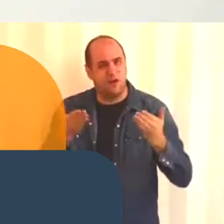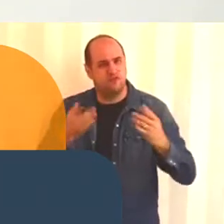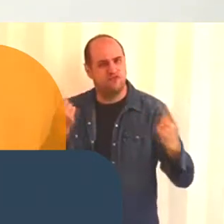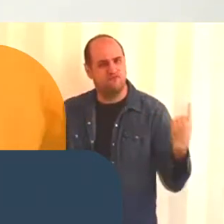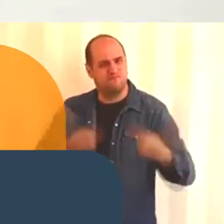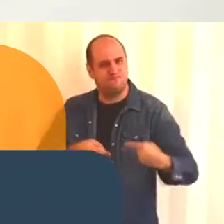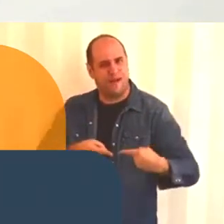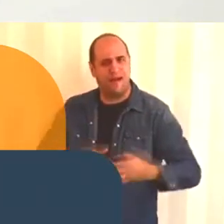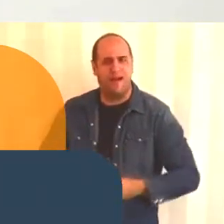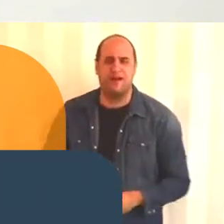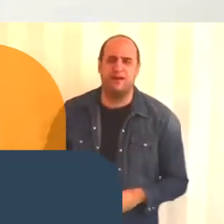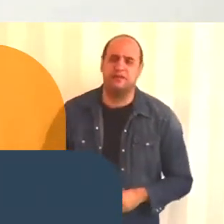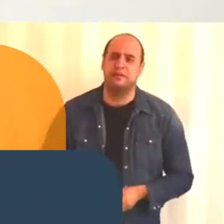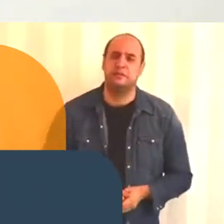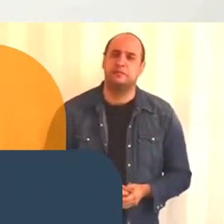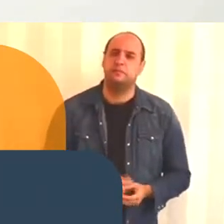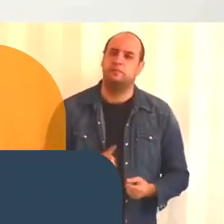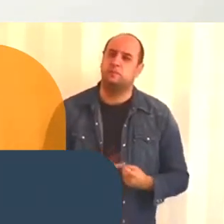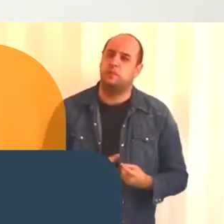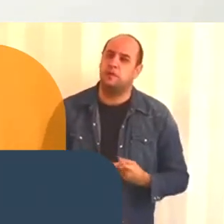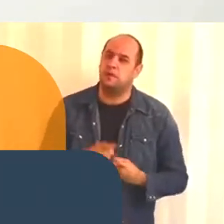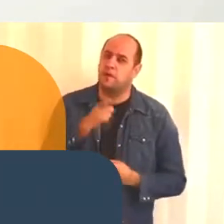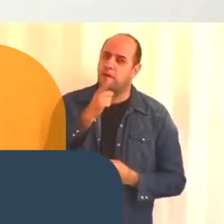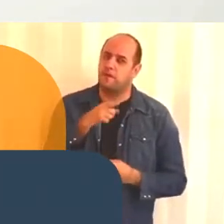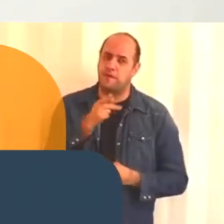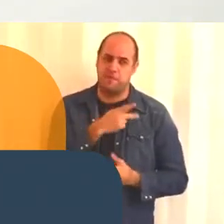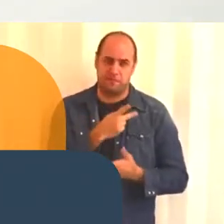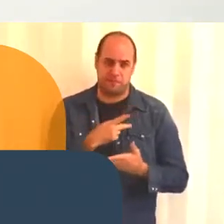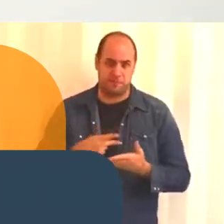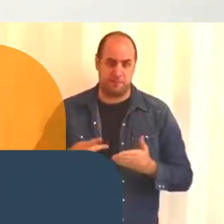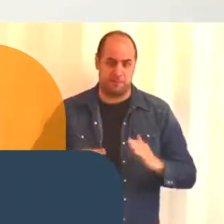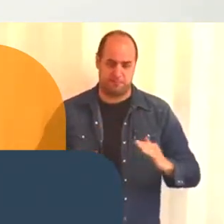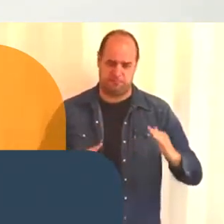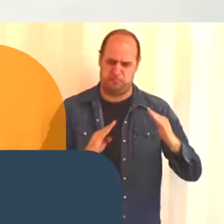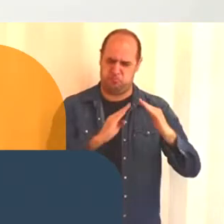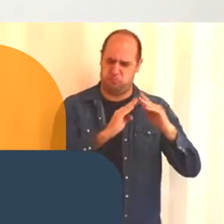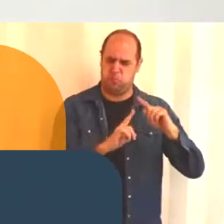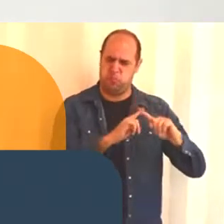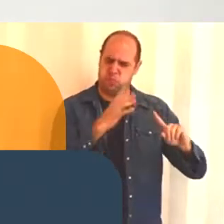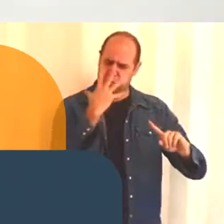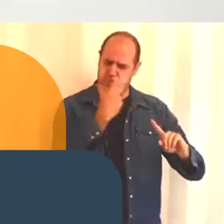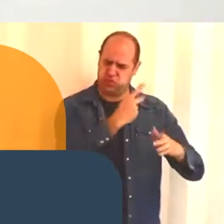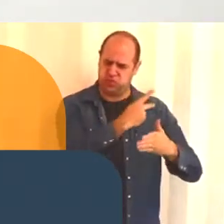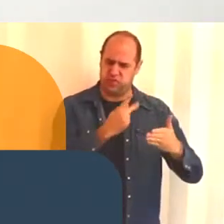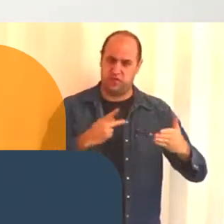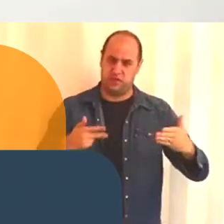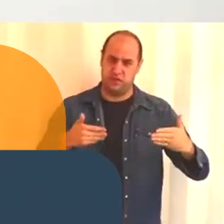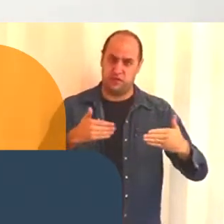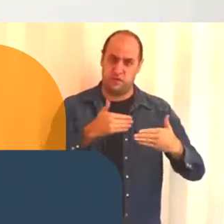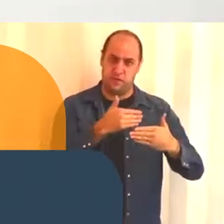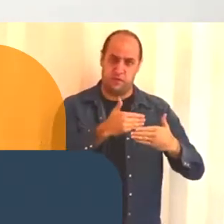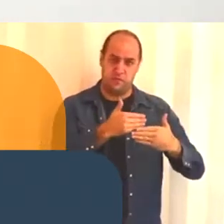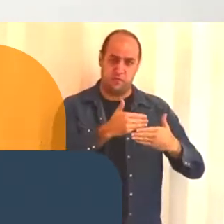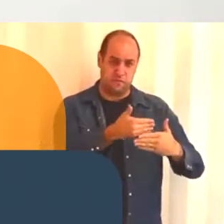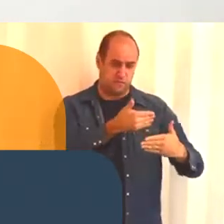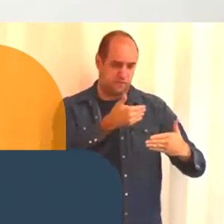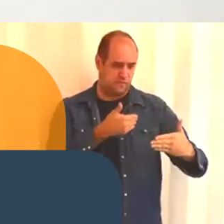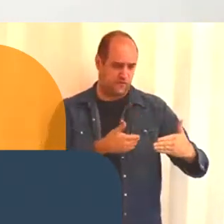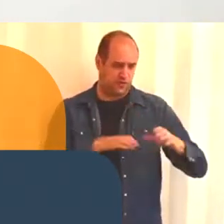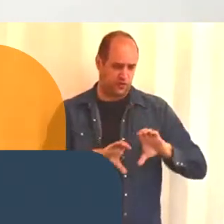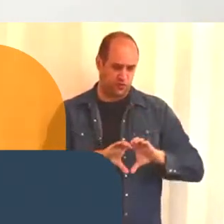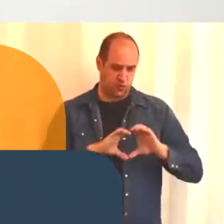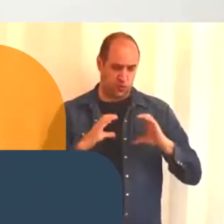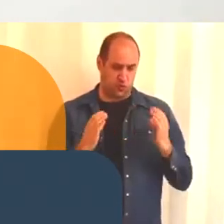grande desafio, porque vocês vão desenhar uma igreja bem bonita, e na frente dessa igreja você vai desenhar o